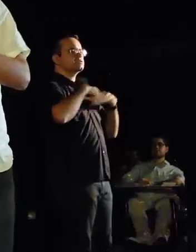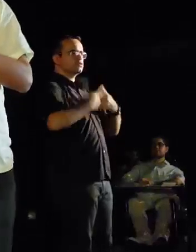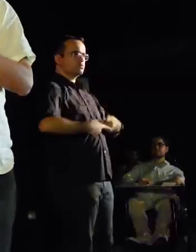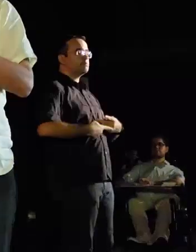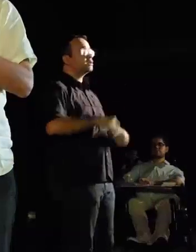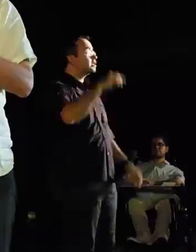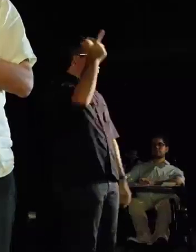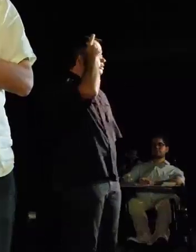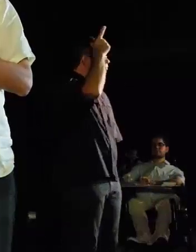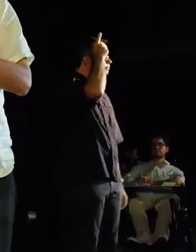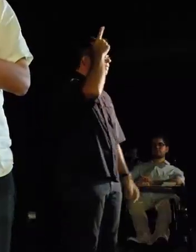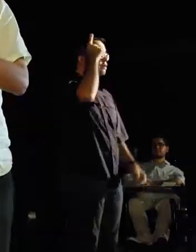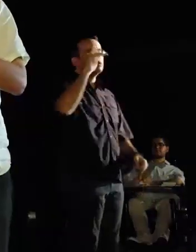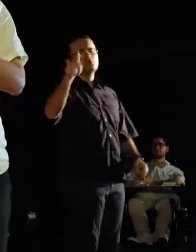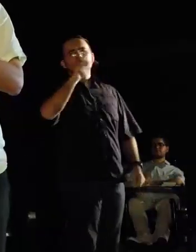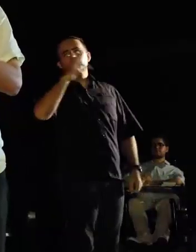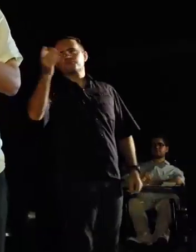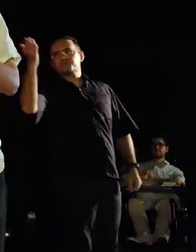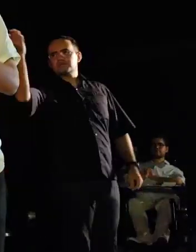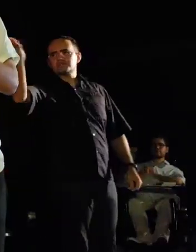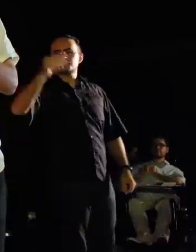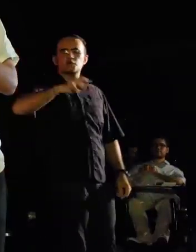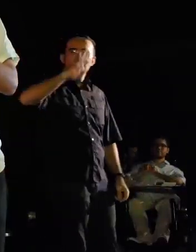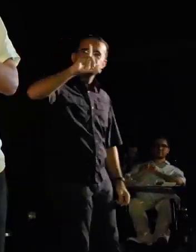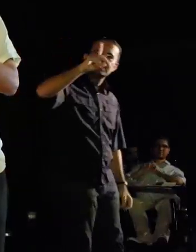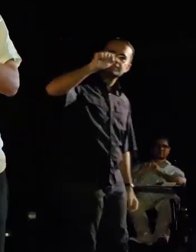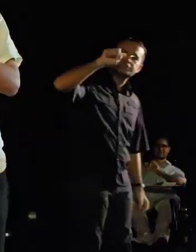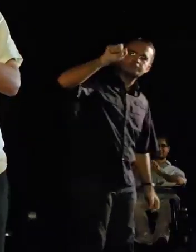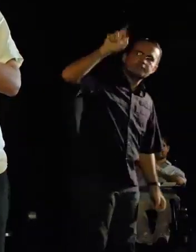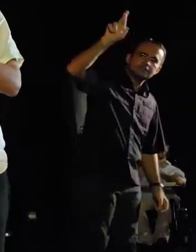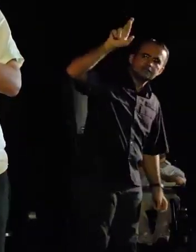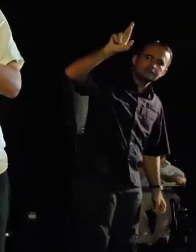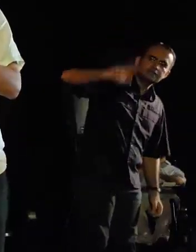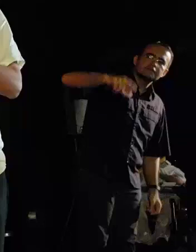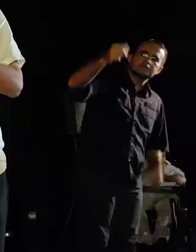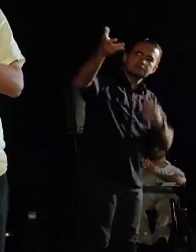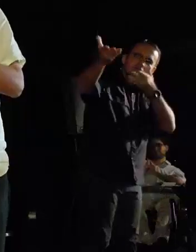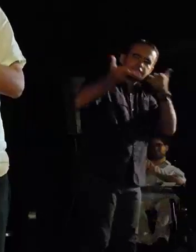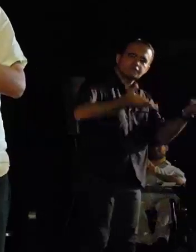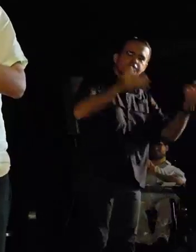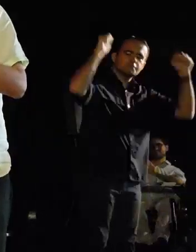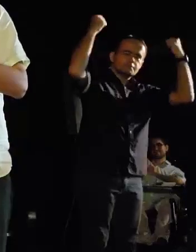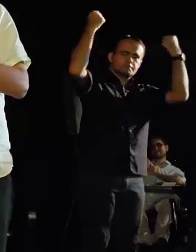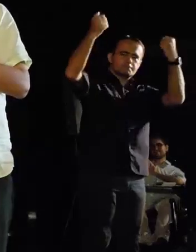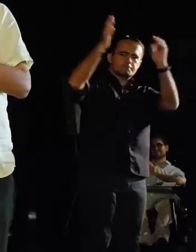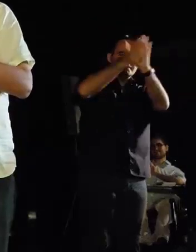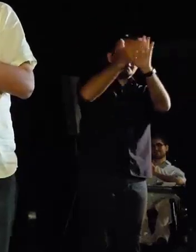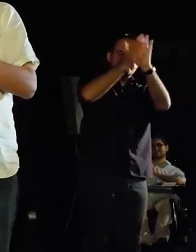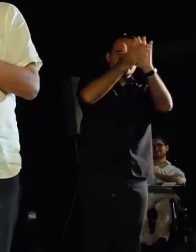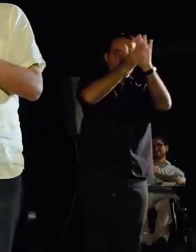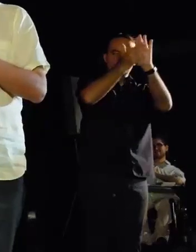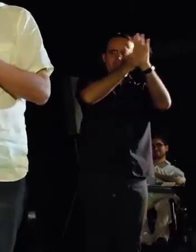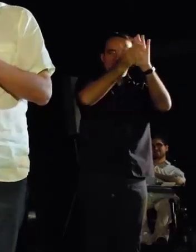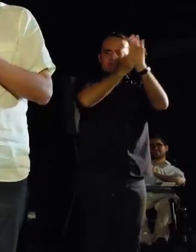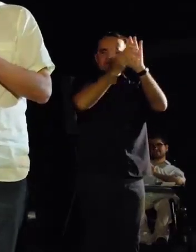Paulo, professor Vladimir Safato, a quem eu quero receber com uma grande salva de palmas.